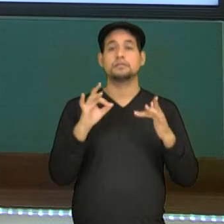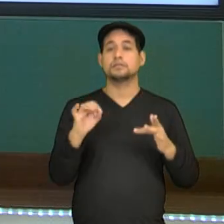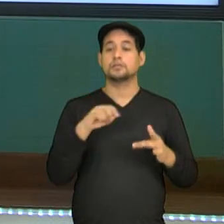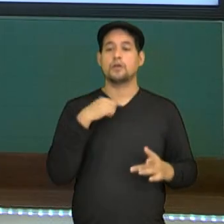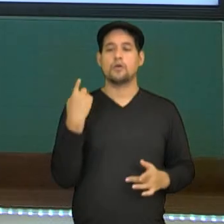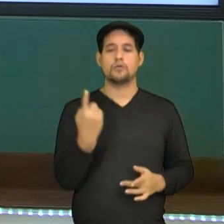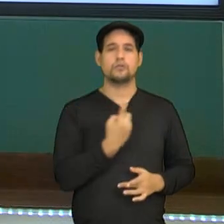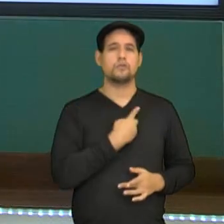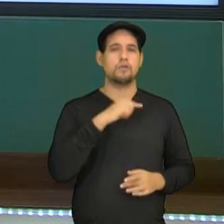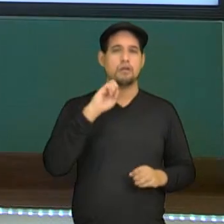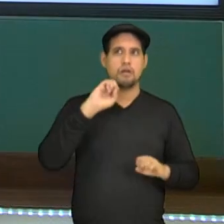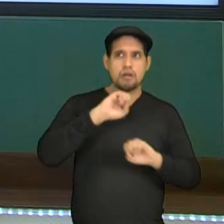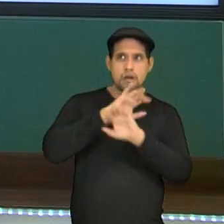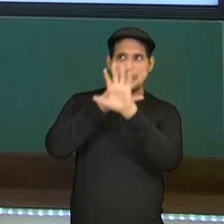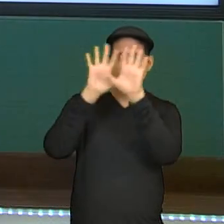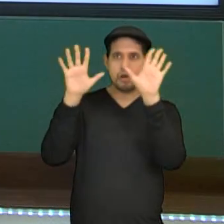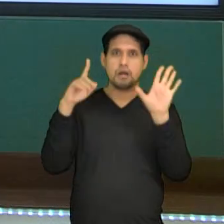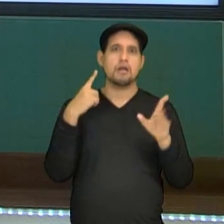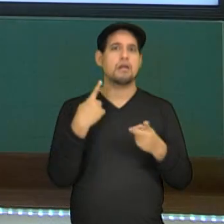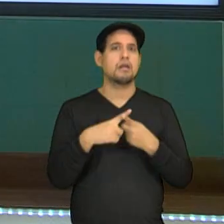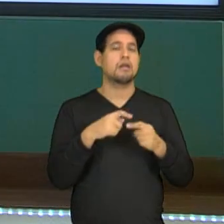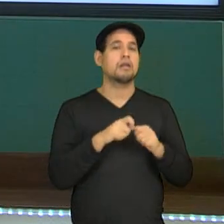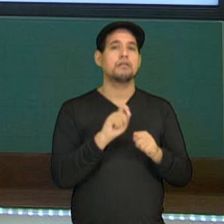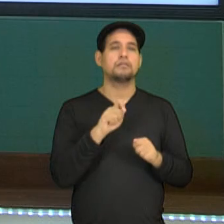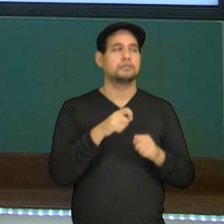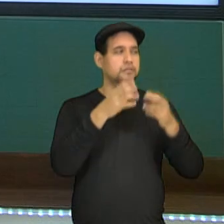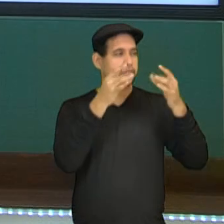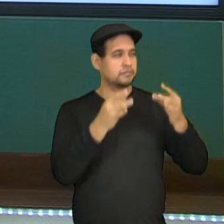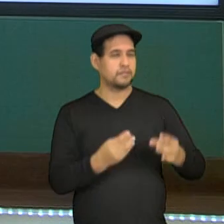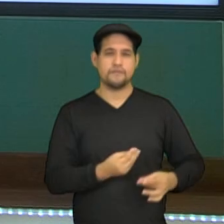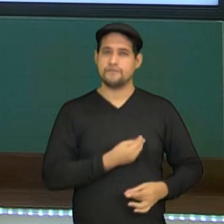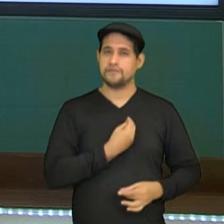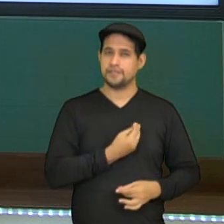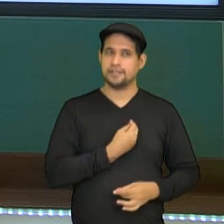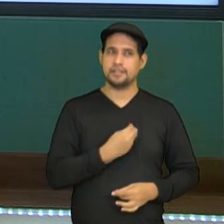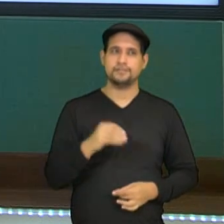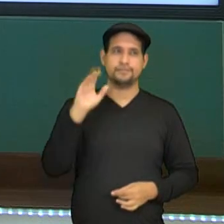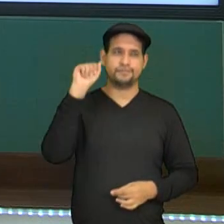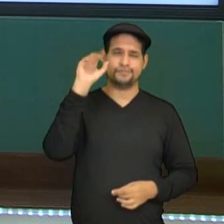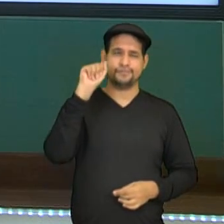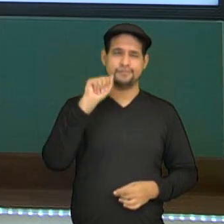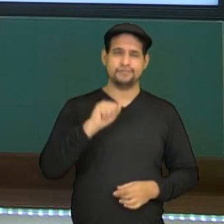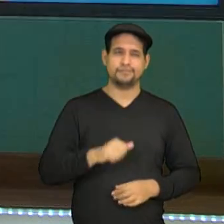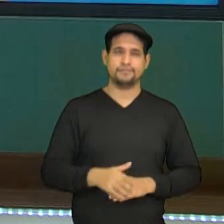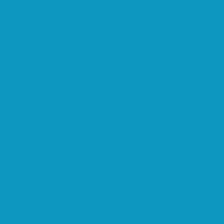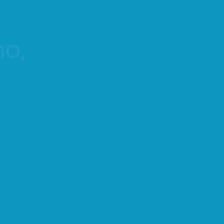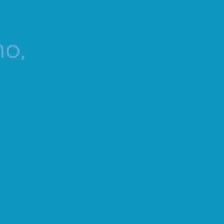nosso interesse, porque faz parte do nosso elemento vida. Até um próximo encontro.